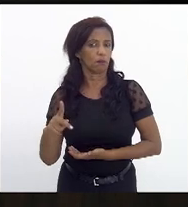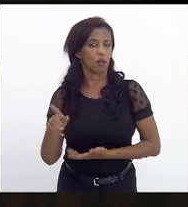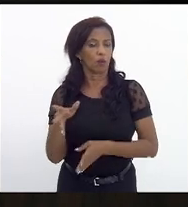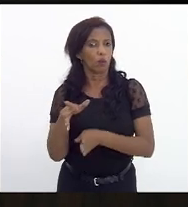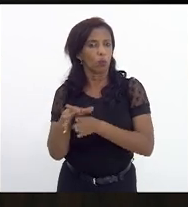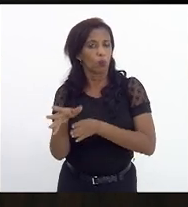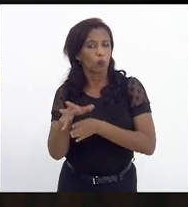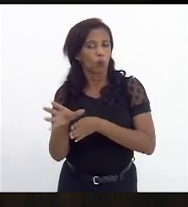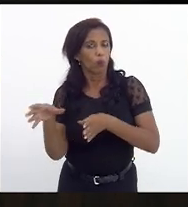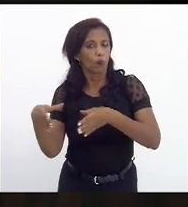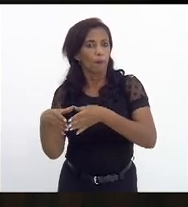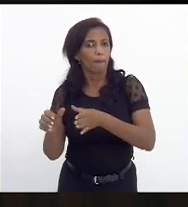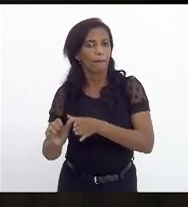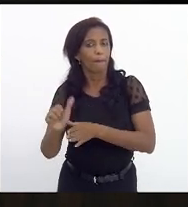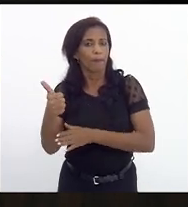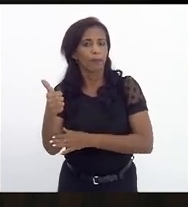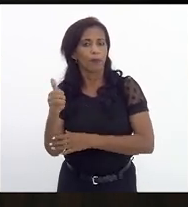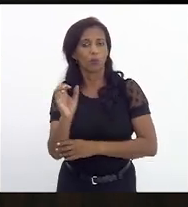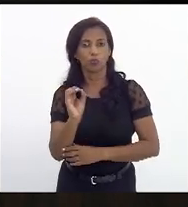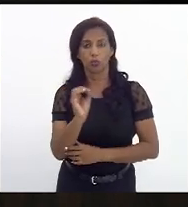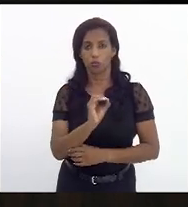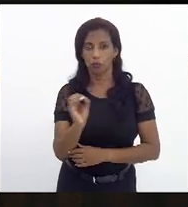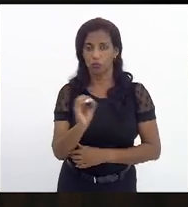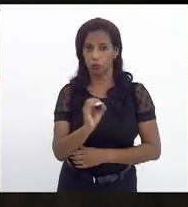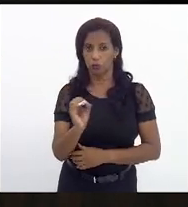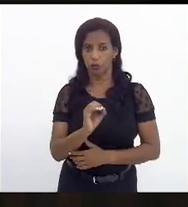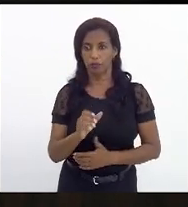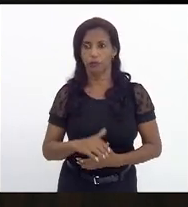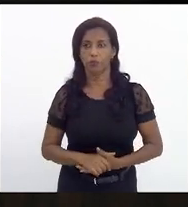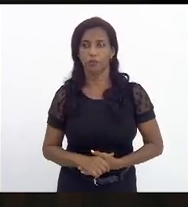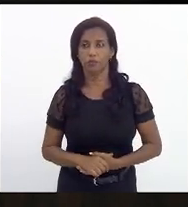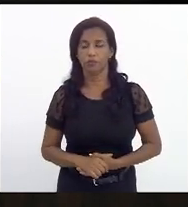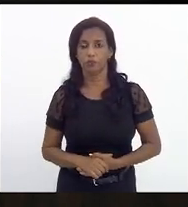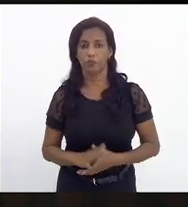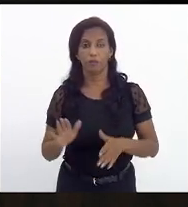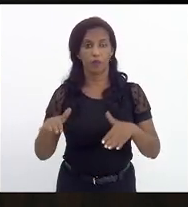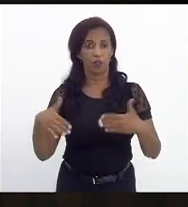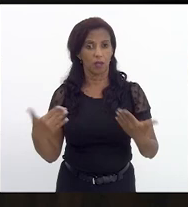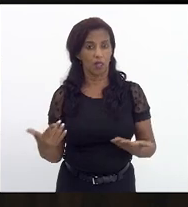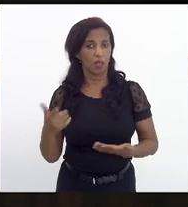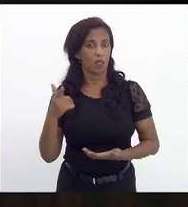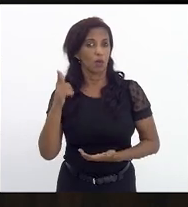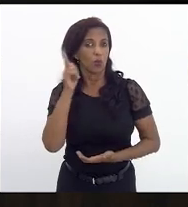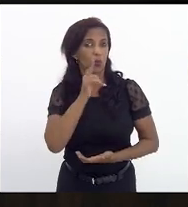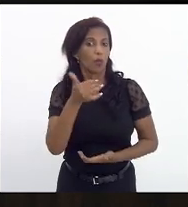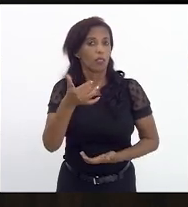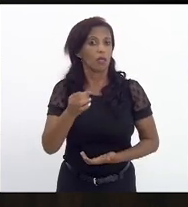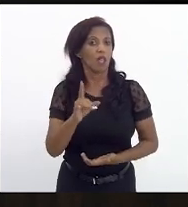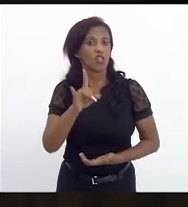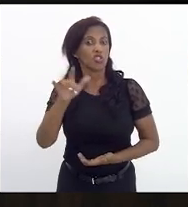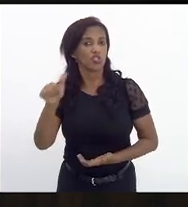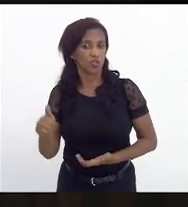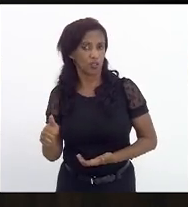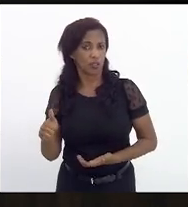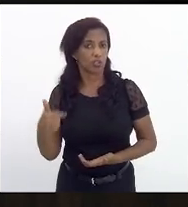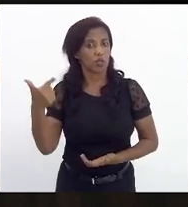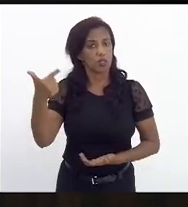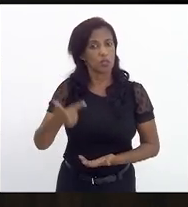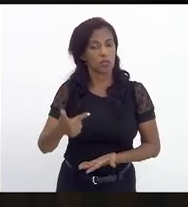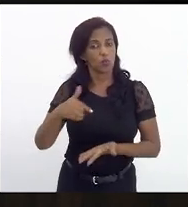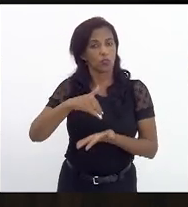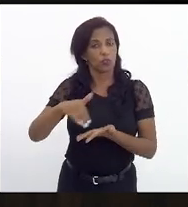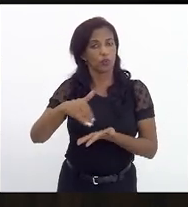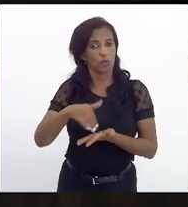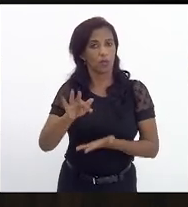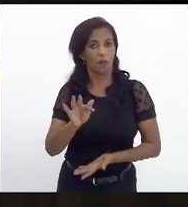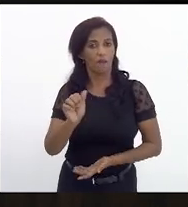Conselho seria 1º de outubro. E aí se ganhou 10 dias, segundo o secretário de